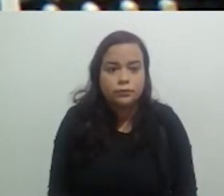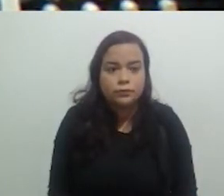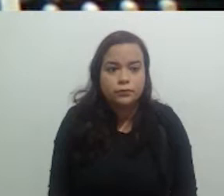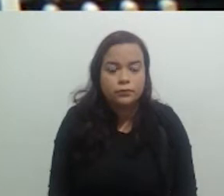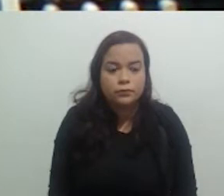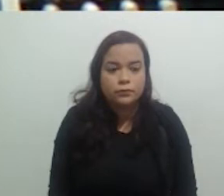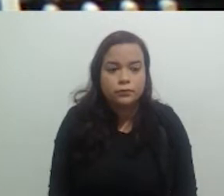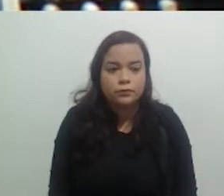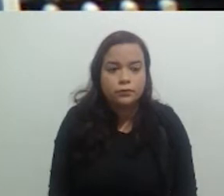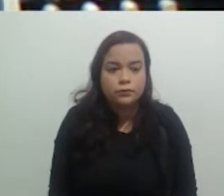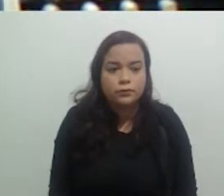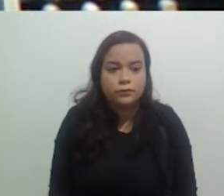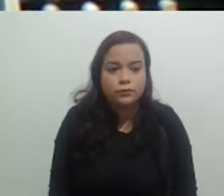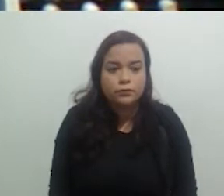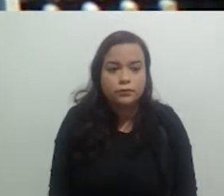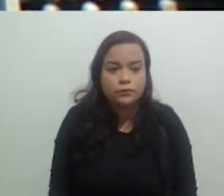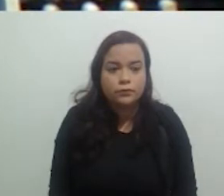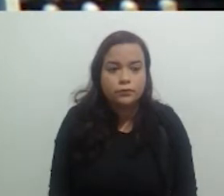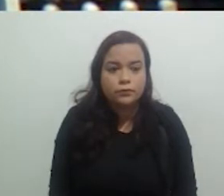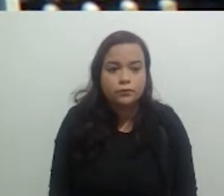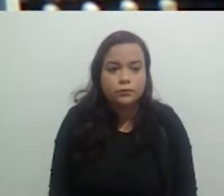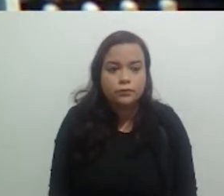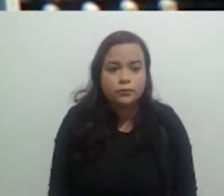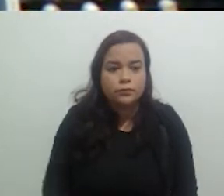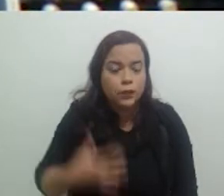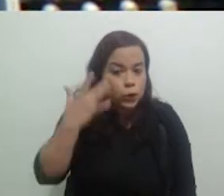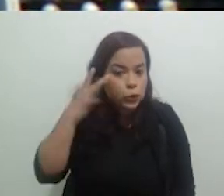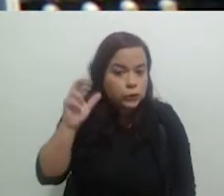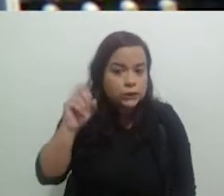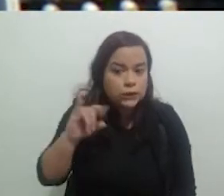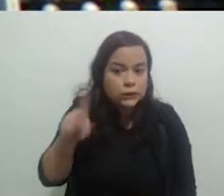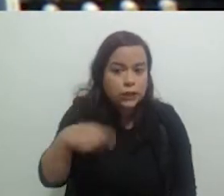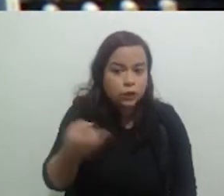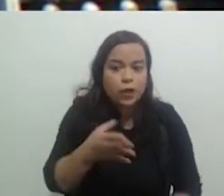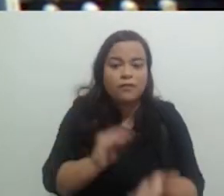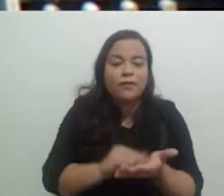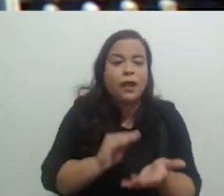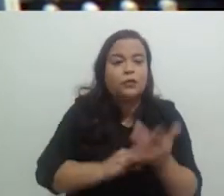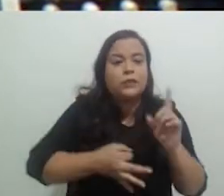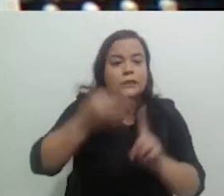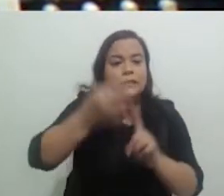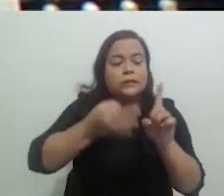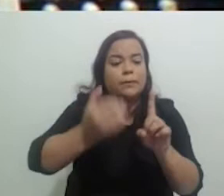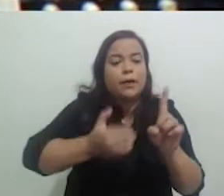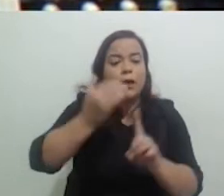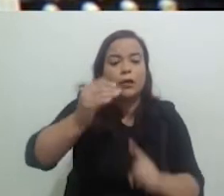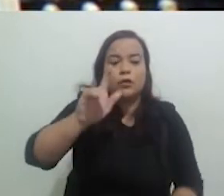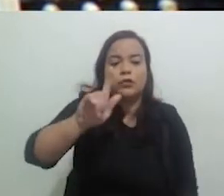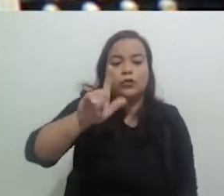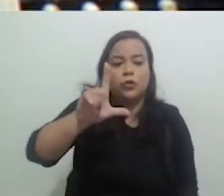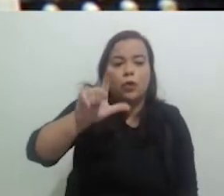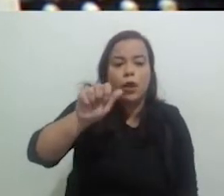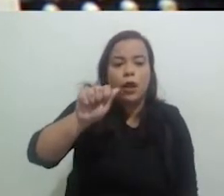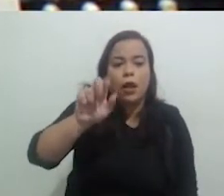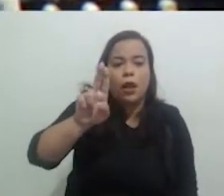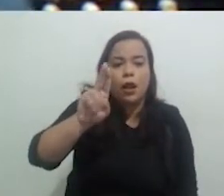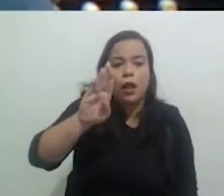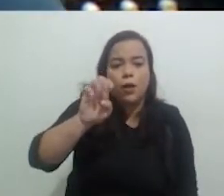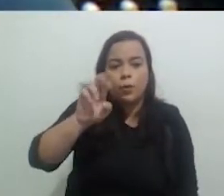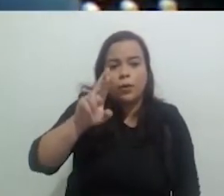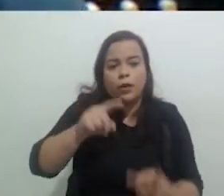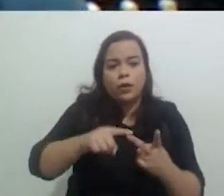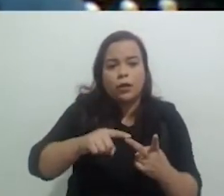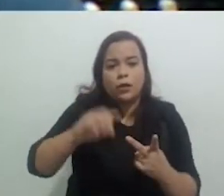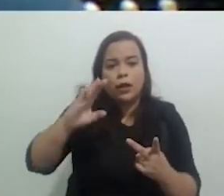Não proferidos, não sei se está atualizado, ainda tem desembargador Glauber, desembargador Cláudio, que estão presentes.